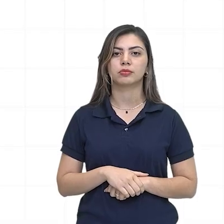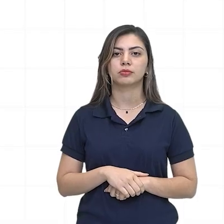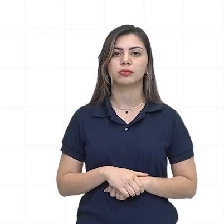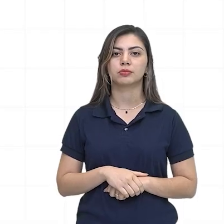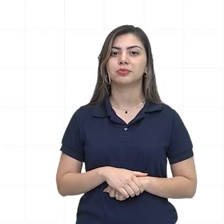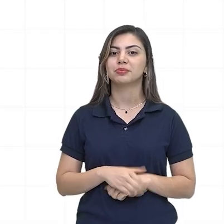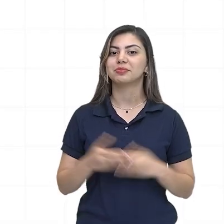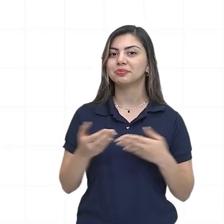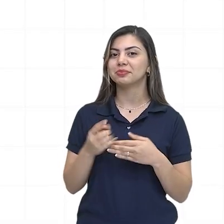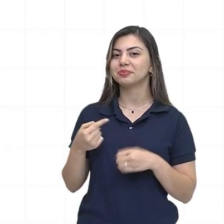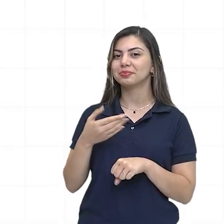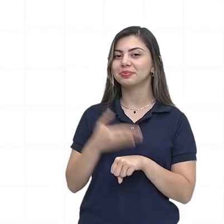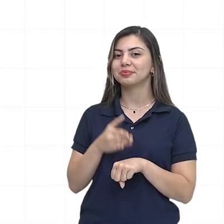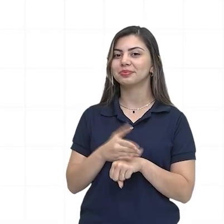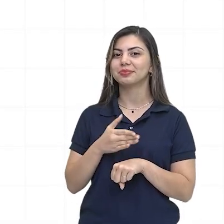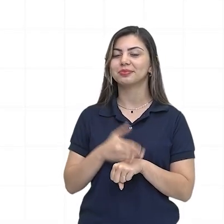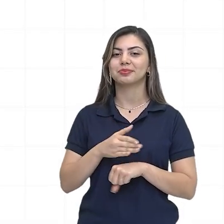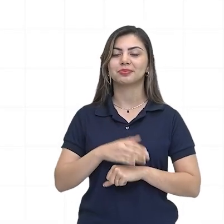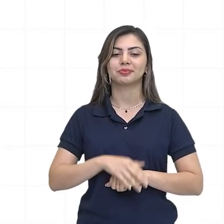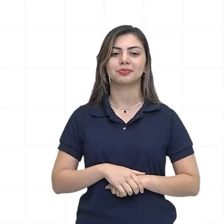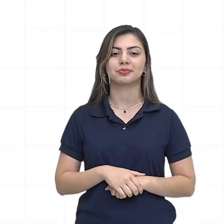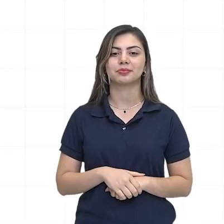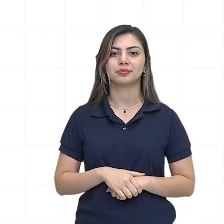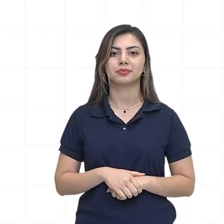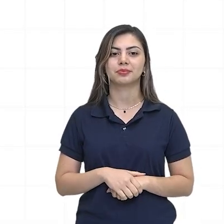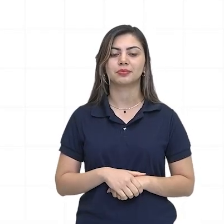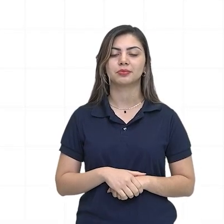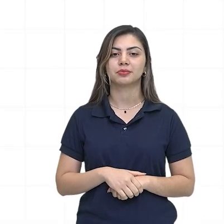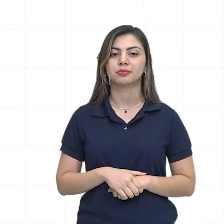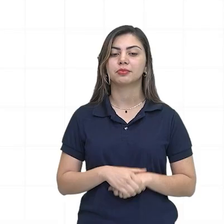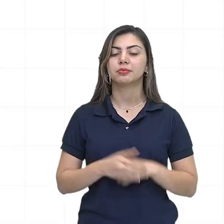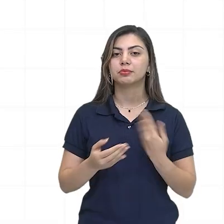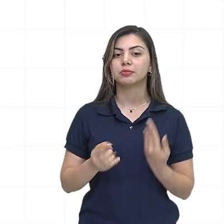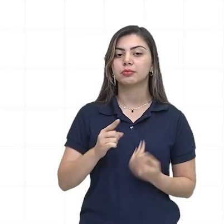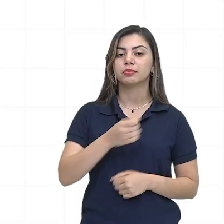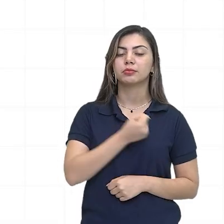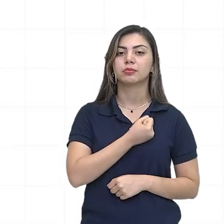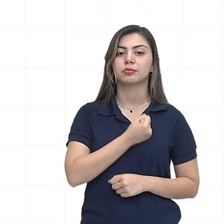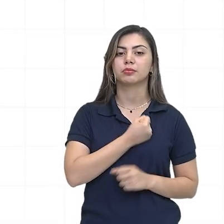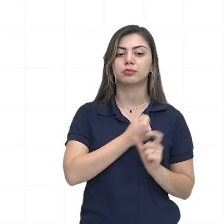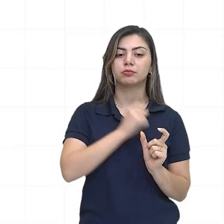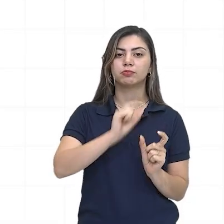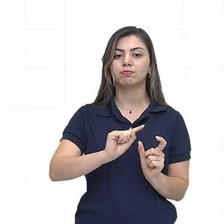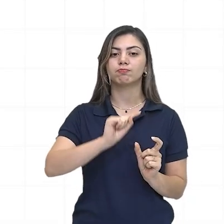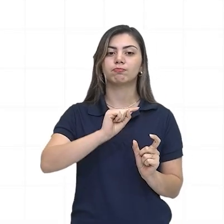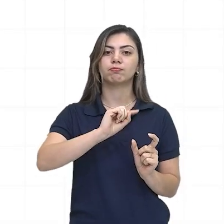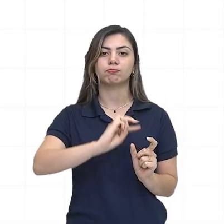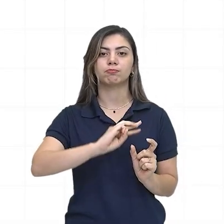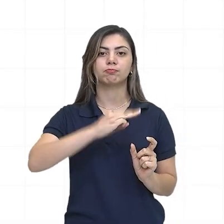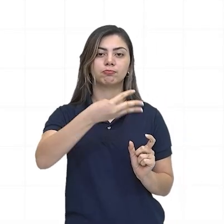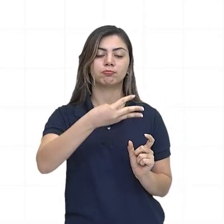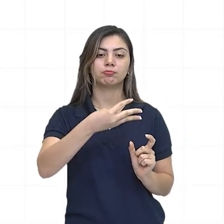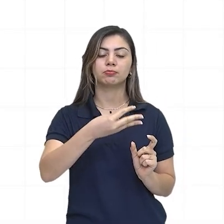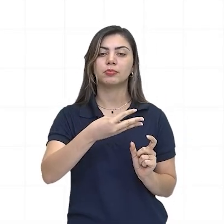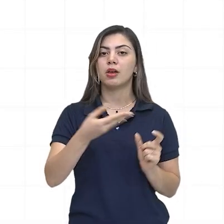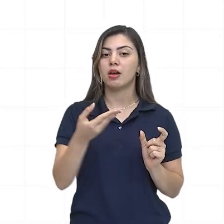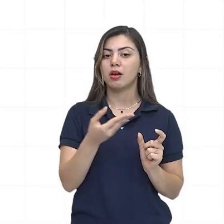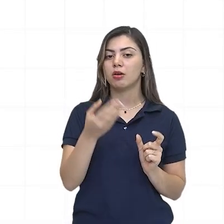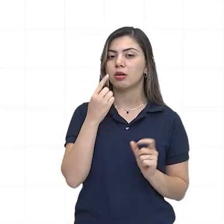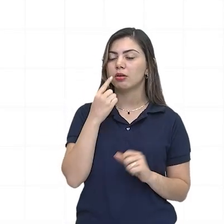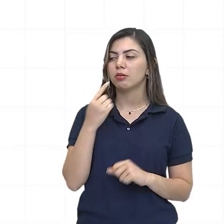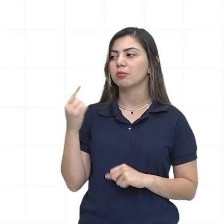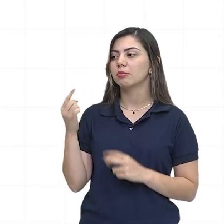Vamos praticar aqui o cálculo de potenciação com os números decimais. A gente tem aqui no nosso exemplo